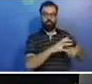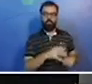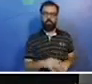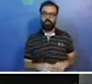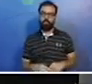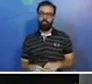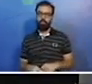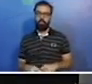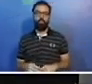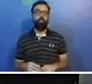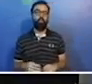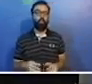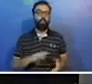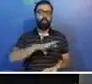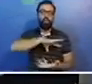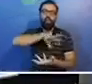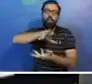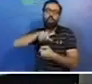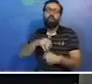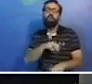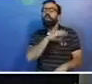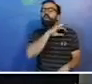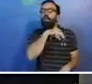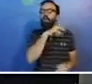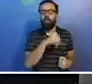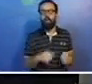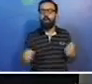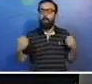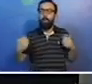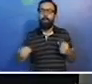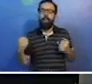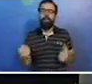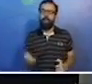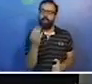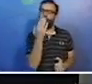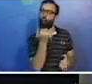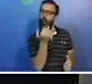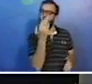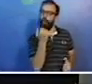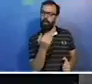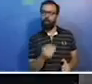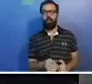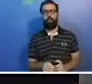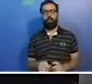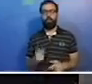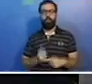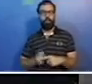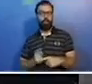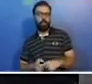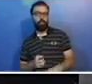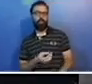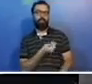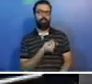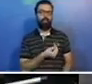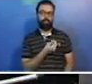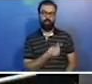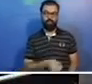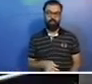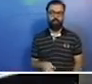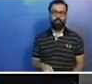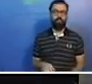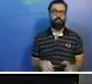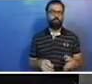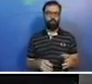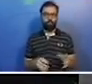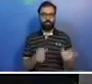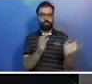alimentar para sobreviver. Dependendo da alimentação, ele tem uma classificação. Os